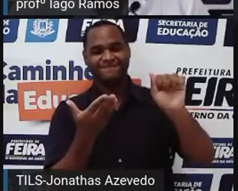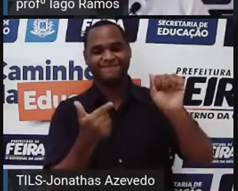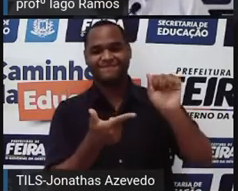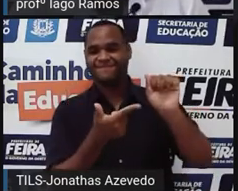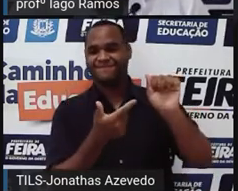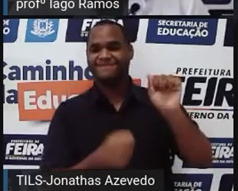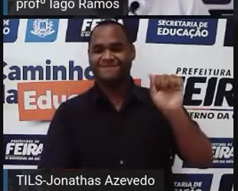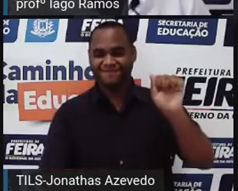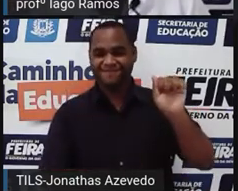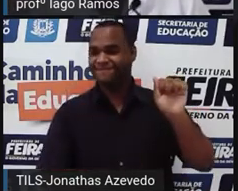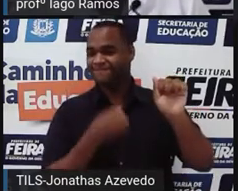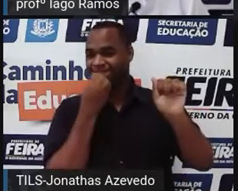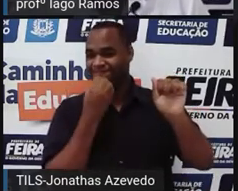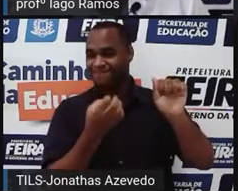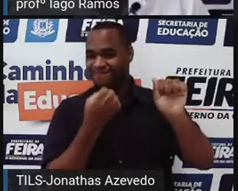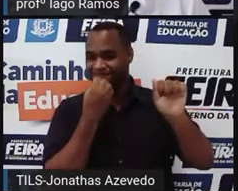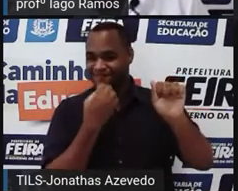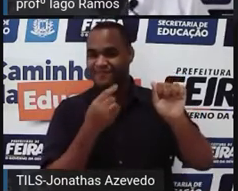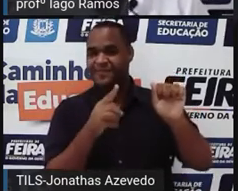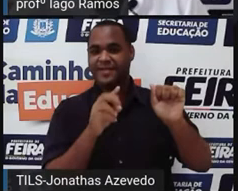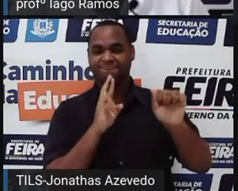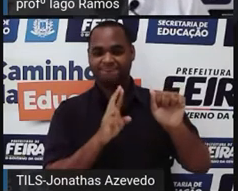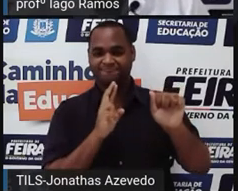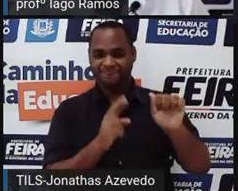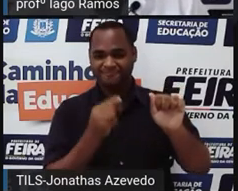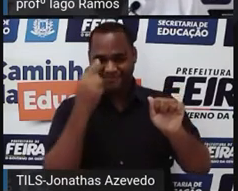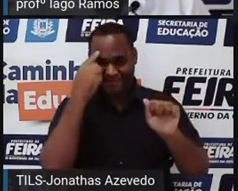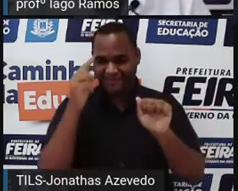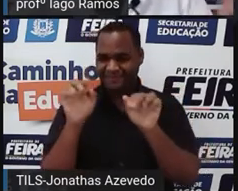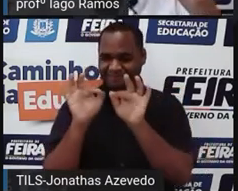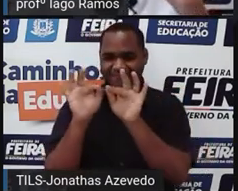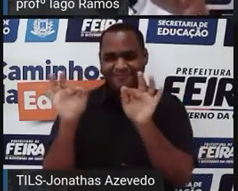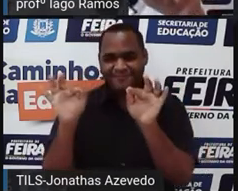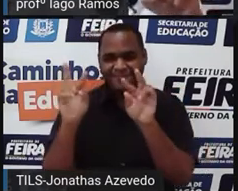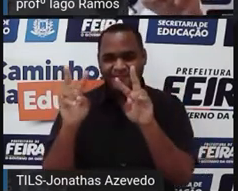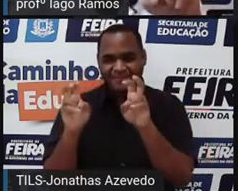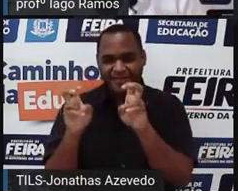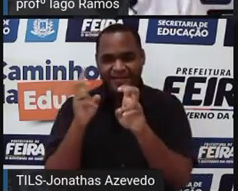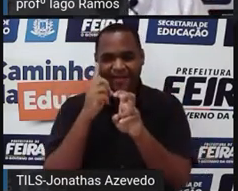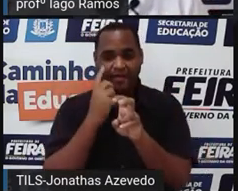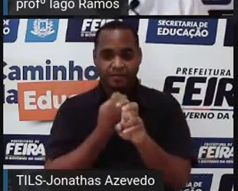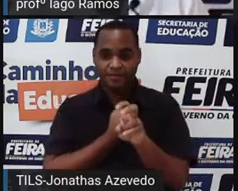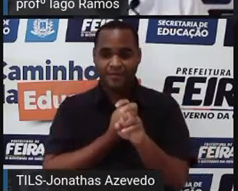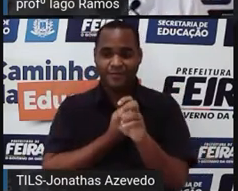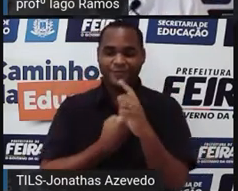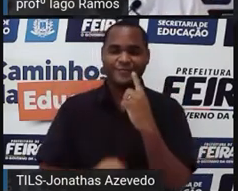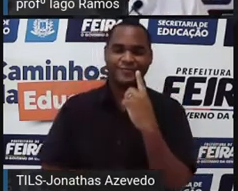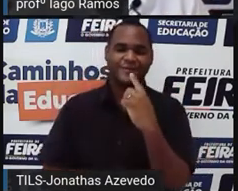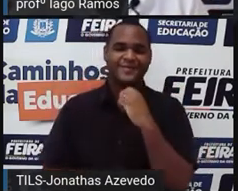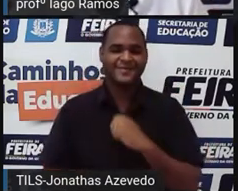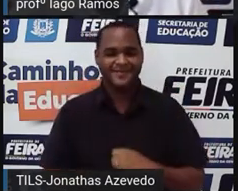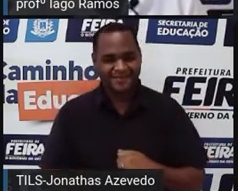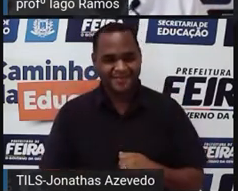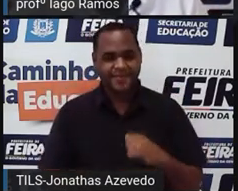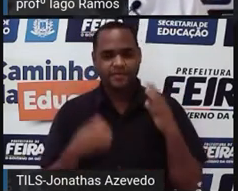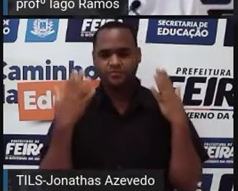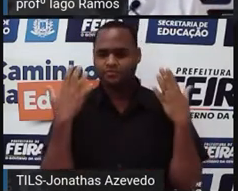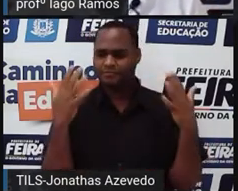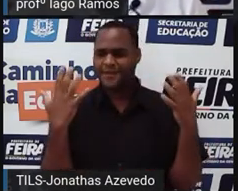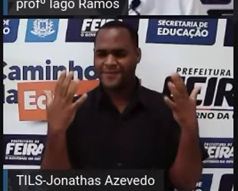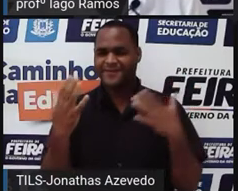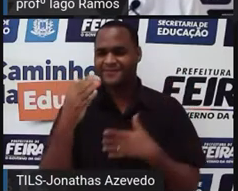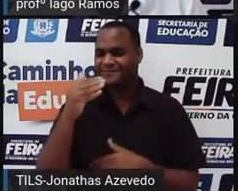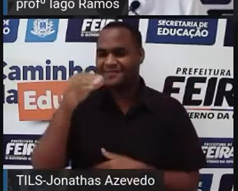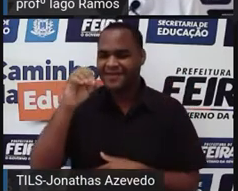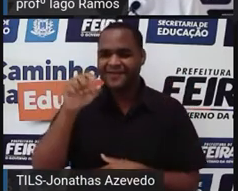É isso aí. O resultado para aquela expressão ali é 1. Beleza? Nota 10 para você, porque eu tenho